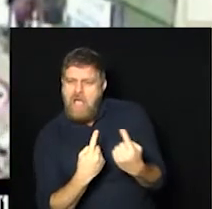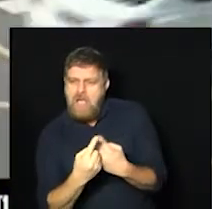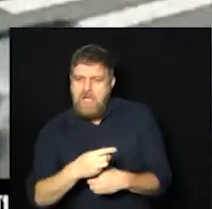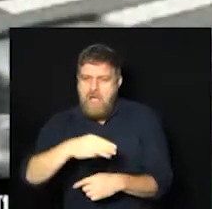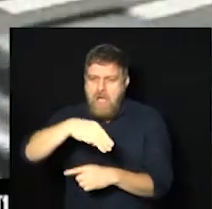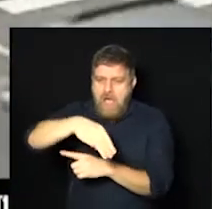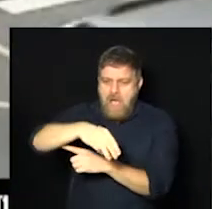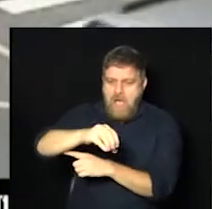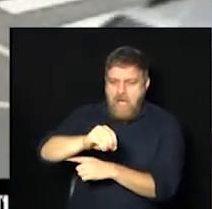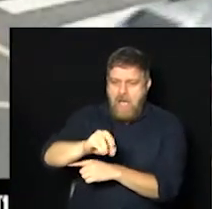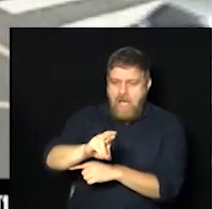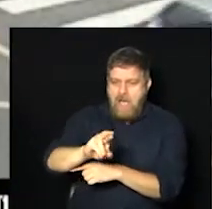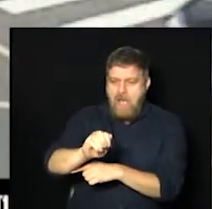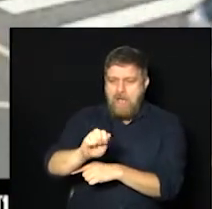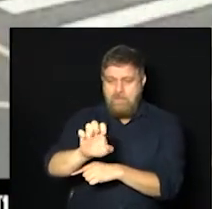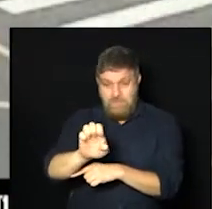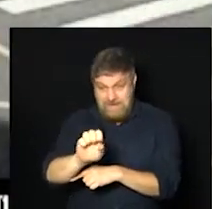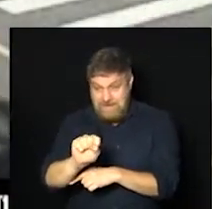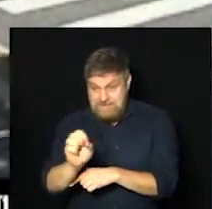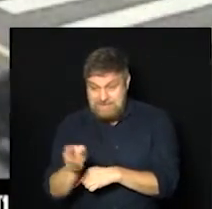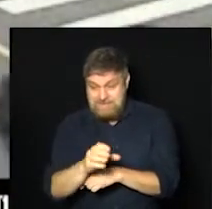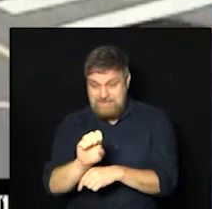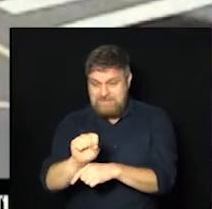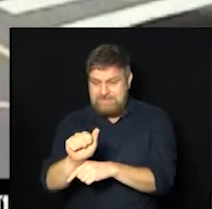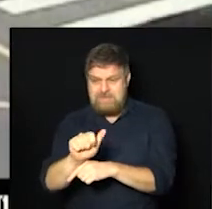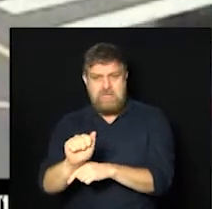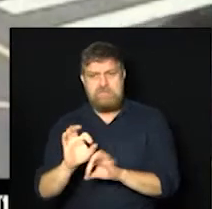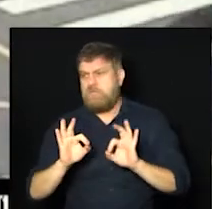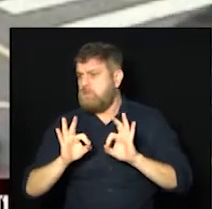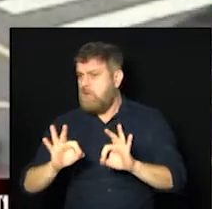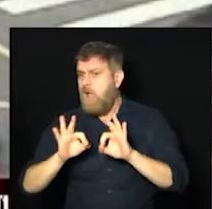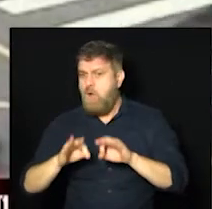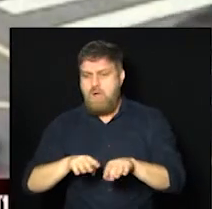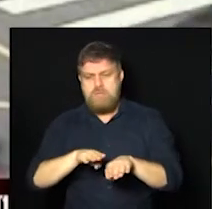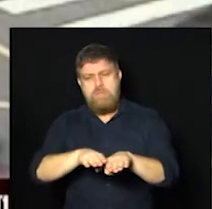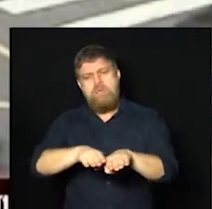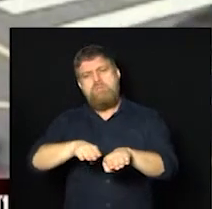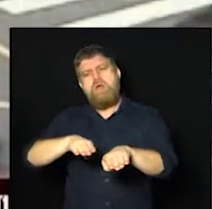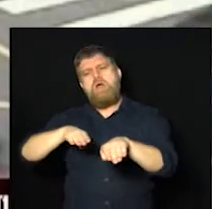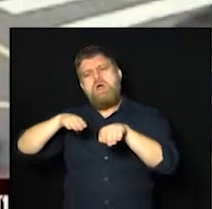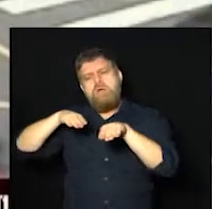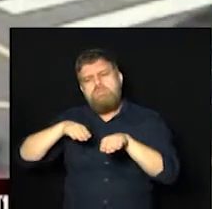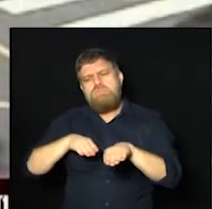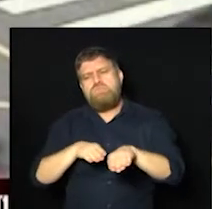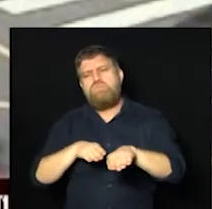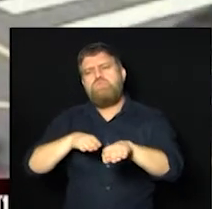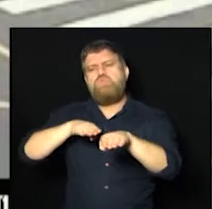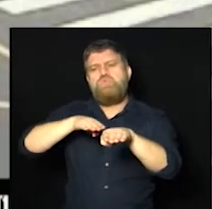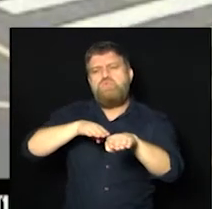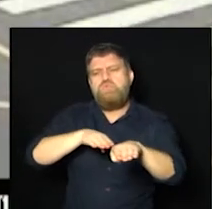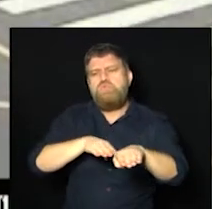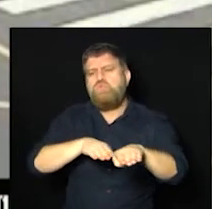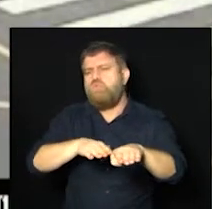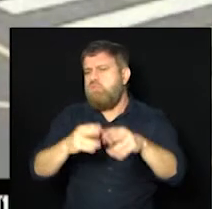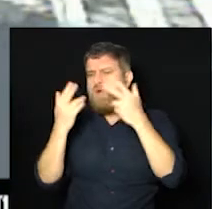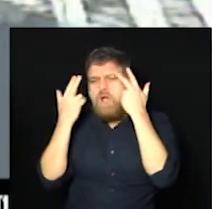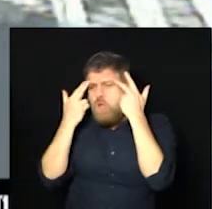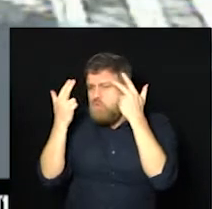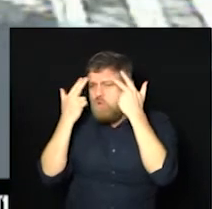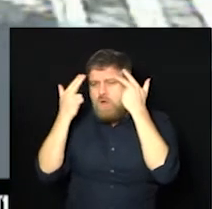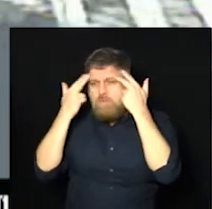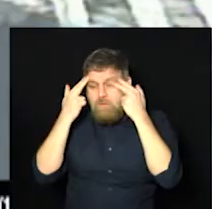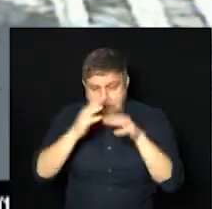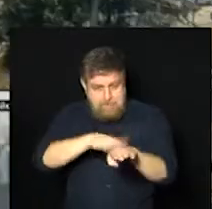da Glicério, condições excelentes ao motorista que precisa ir, então, ao centro da cidade. Neste momento,